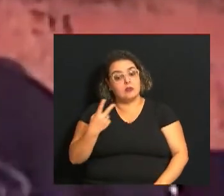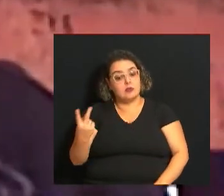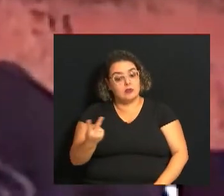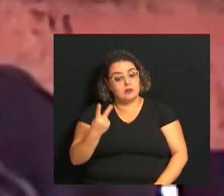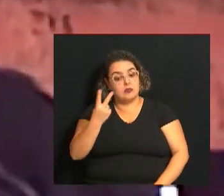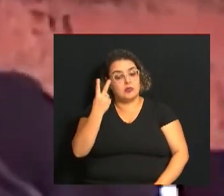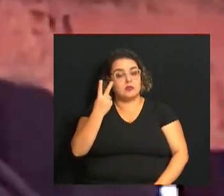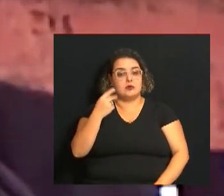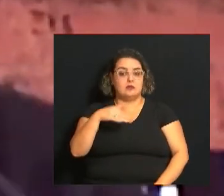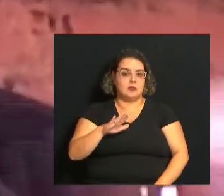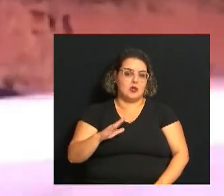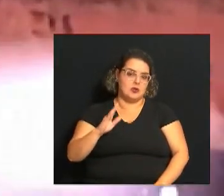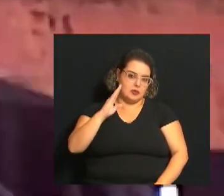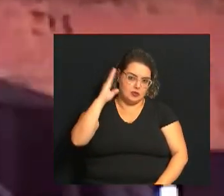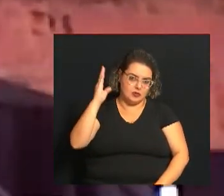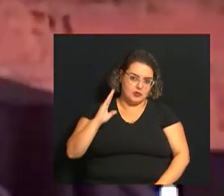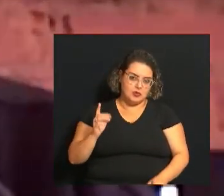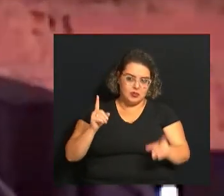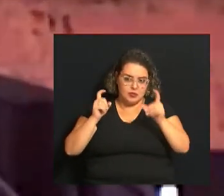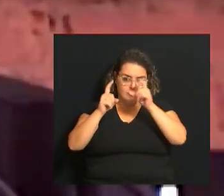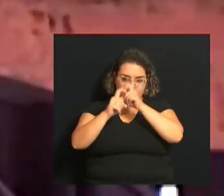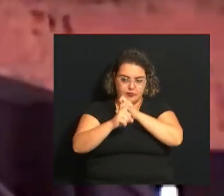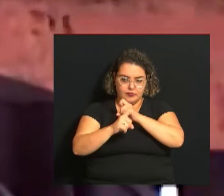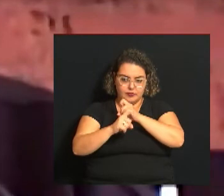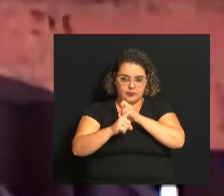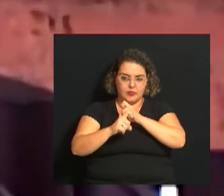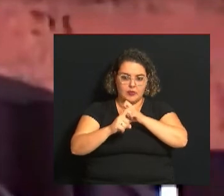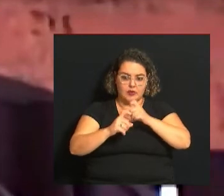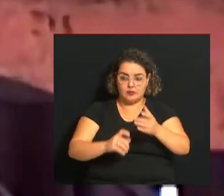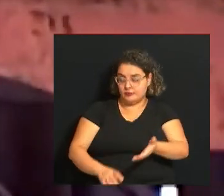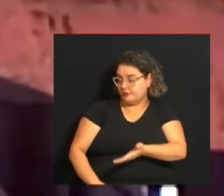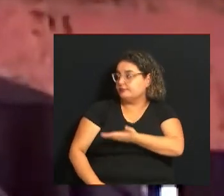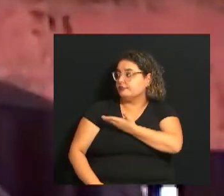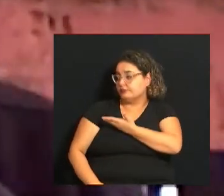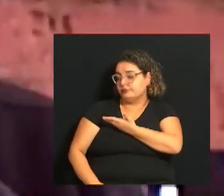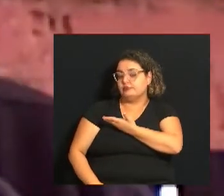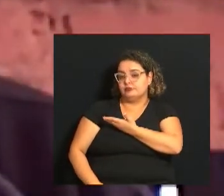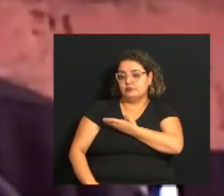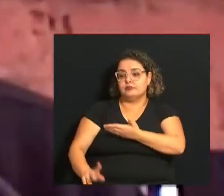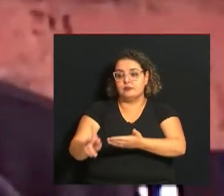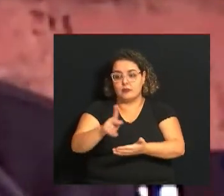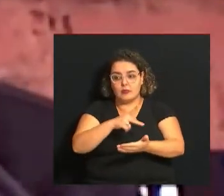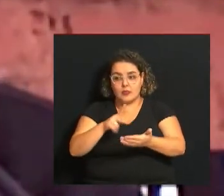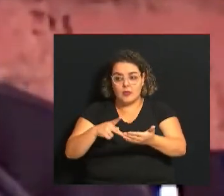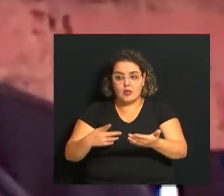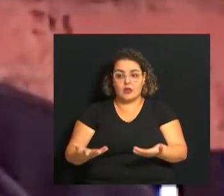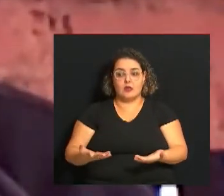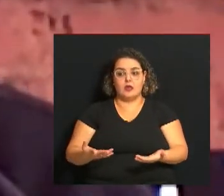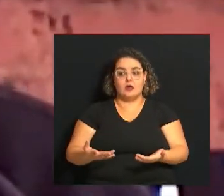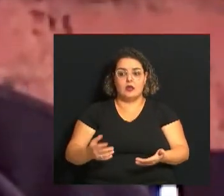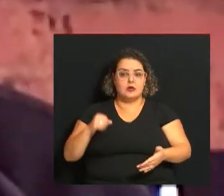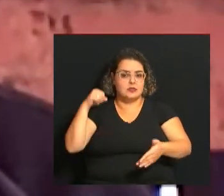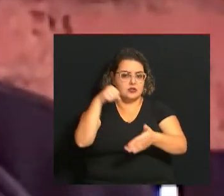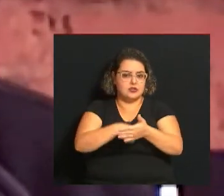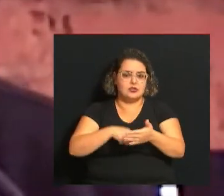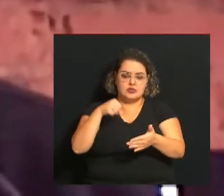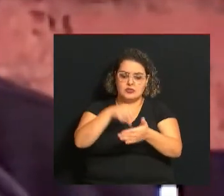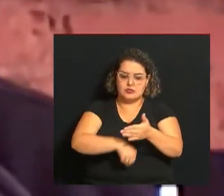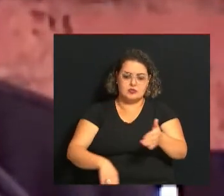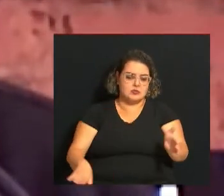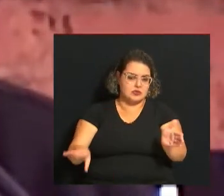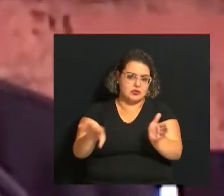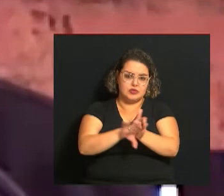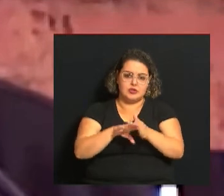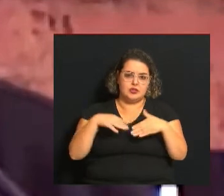foi muito difícil a gente sair dessa fase aqui. Está aqui no meu poema sobre nós. A gente lutou muito para chegar